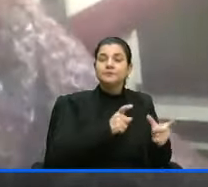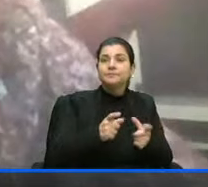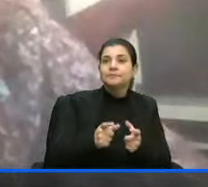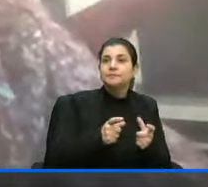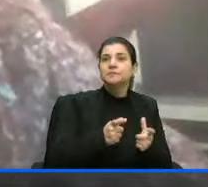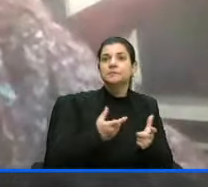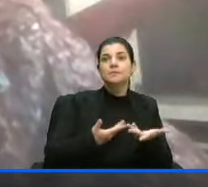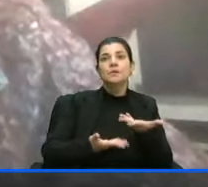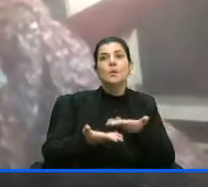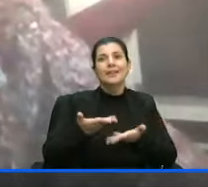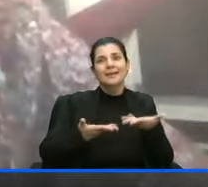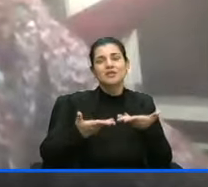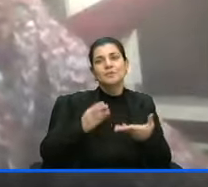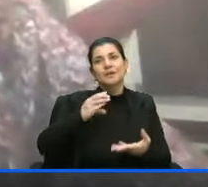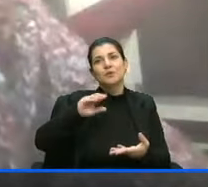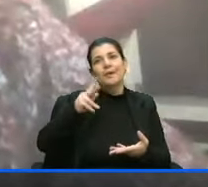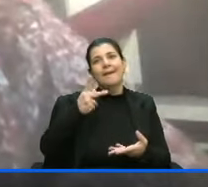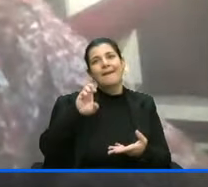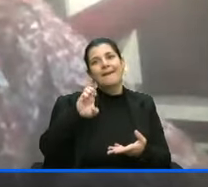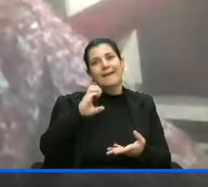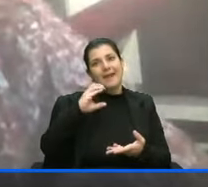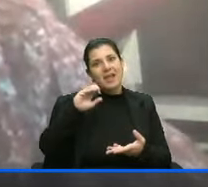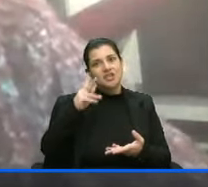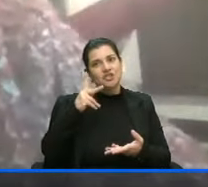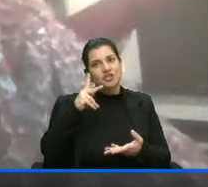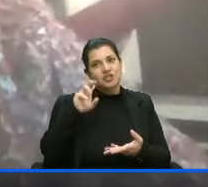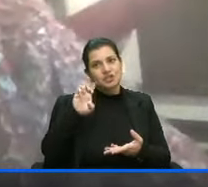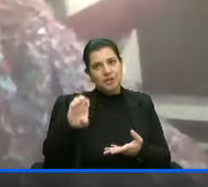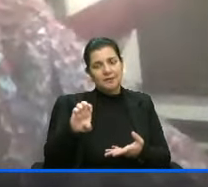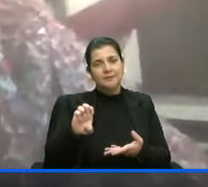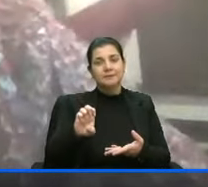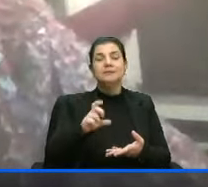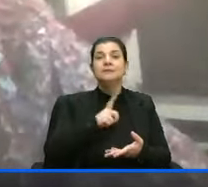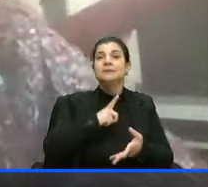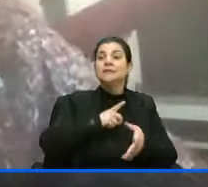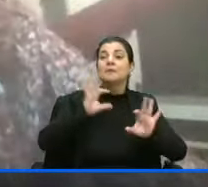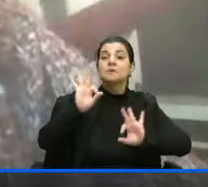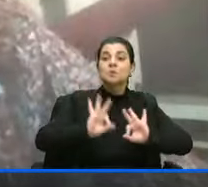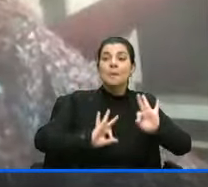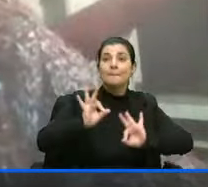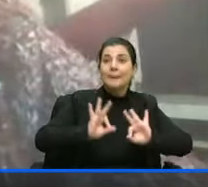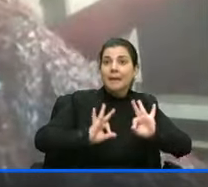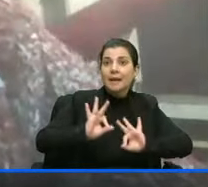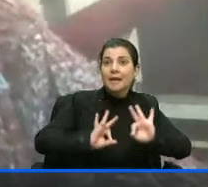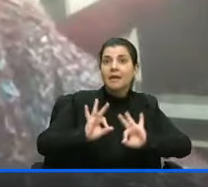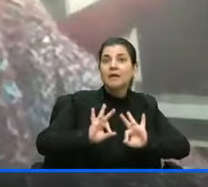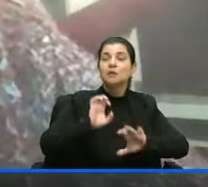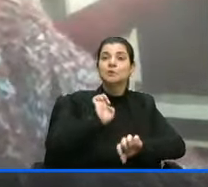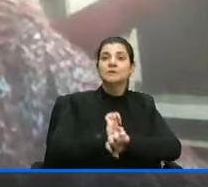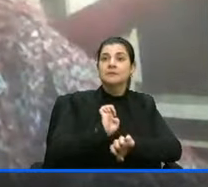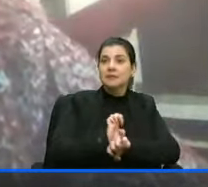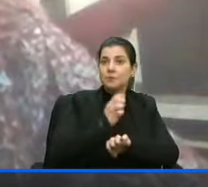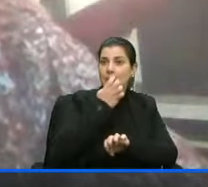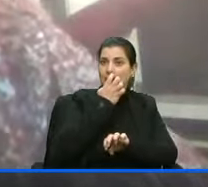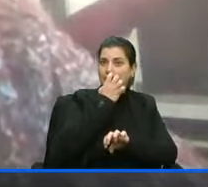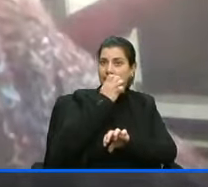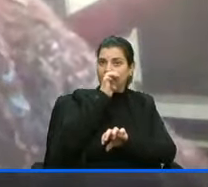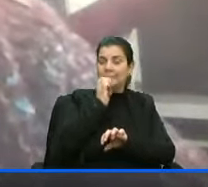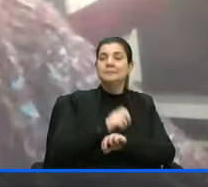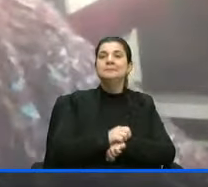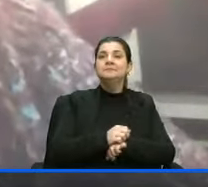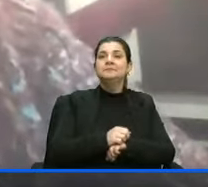do atendimento creche. E nós temos um plano nacional, estadual, municipal de educação, que está no seu 6º ano.